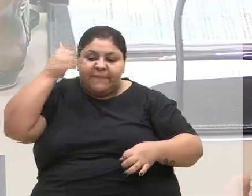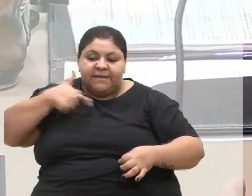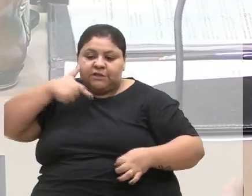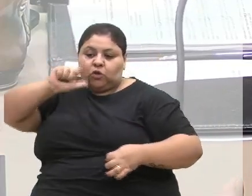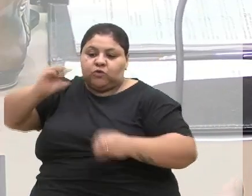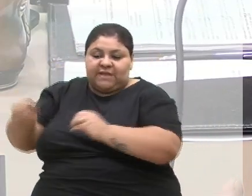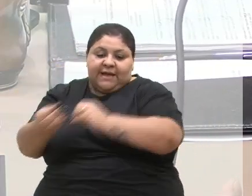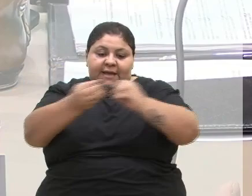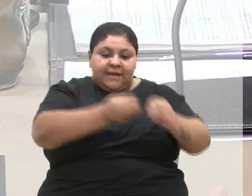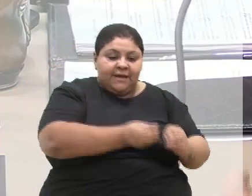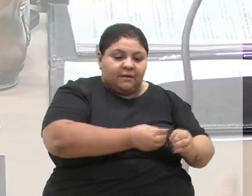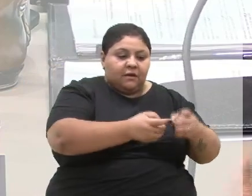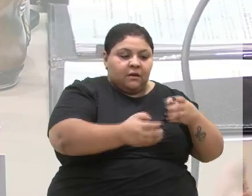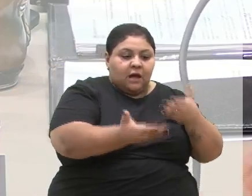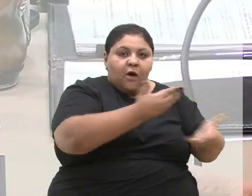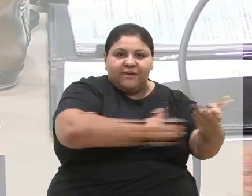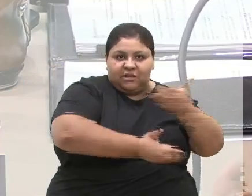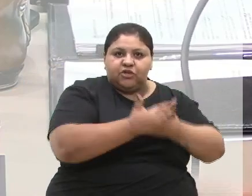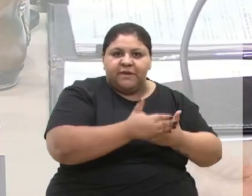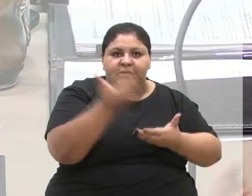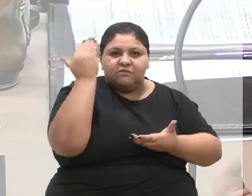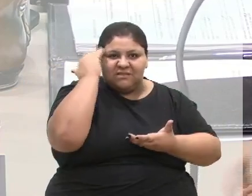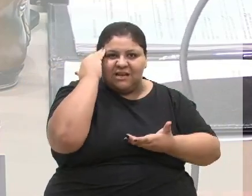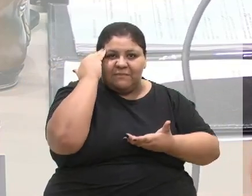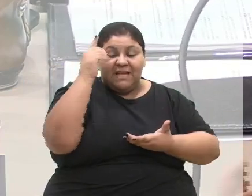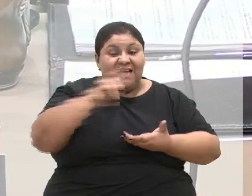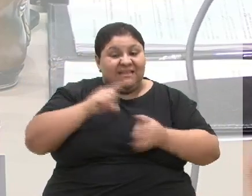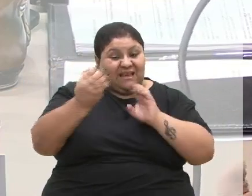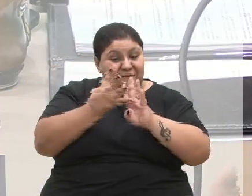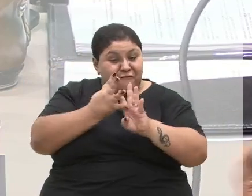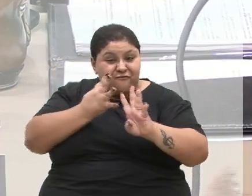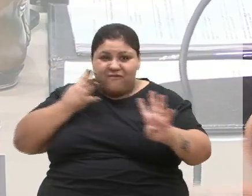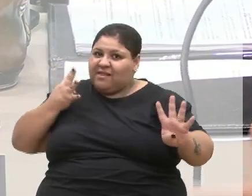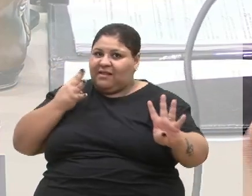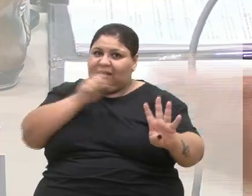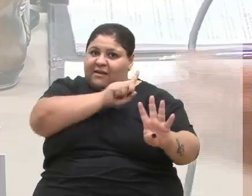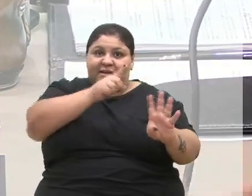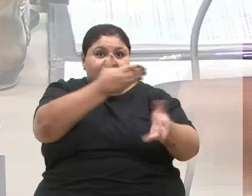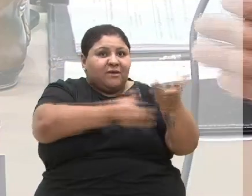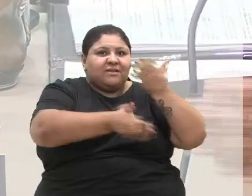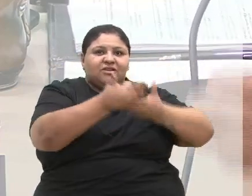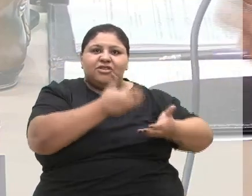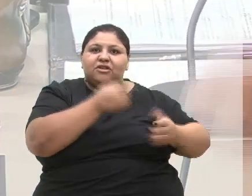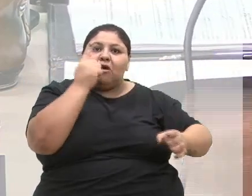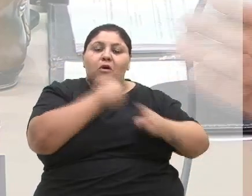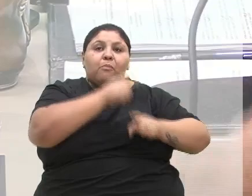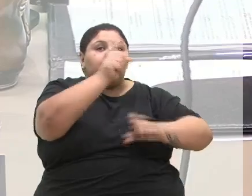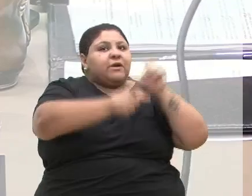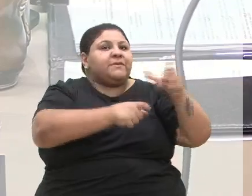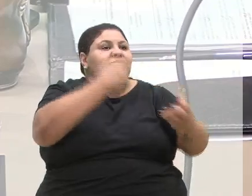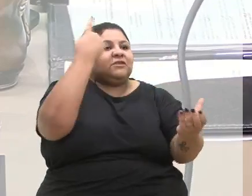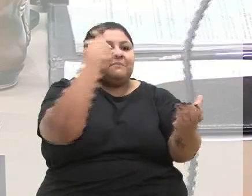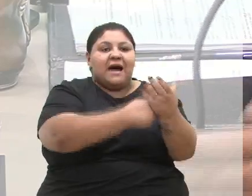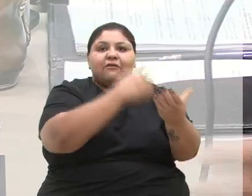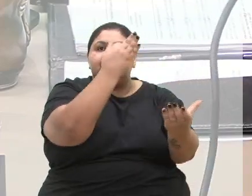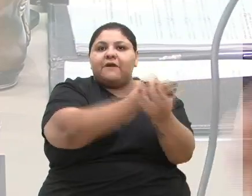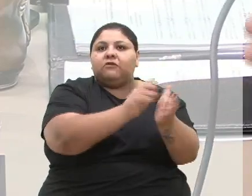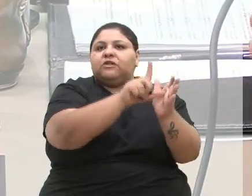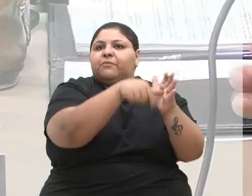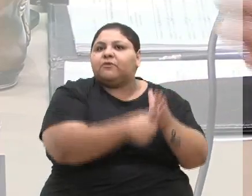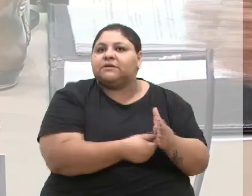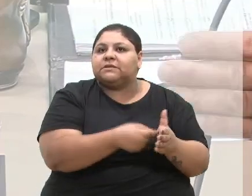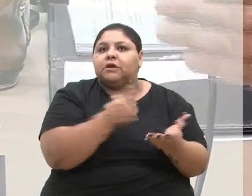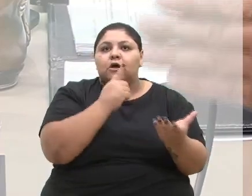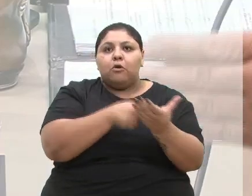ela não marca. Porque nós temos essa fila enorme que não é atendida justamente por causa das pessoas que marcam e não vão. Porque o